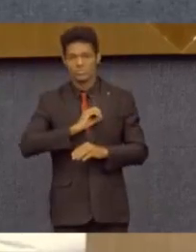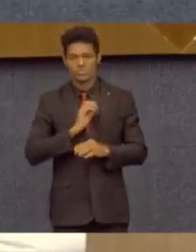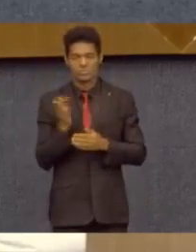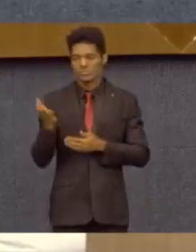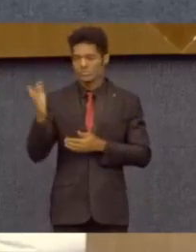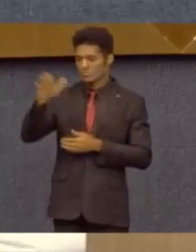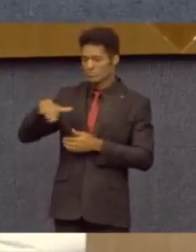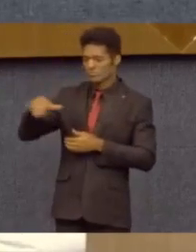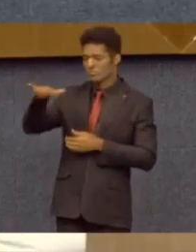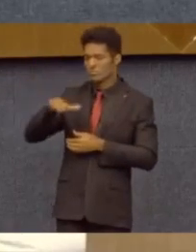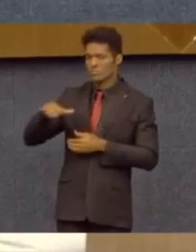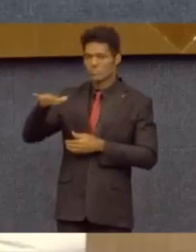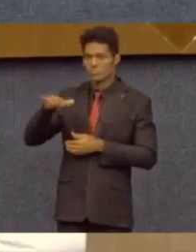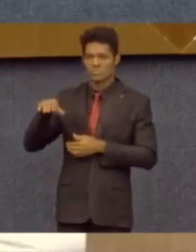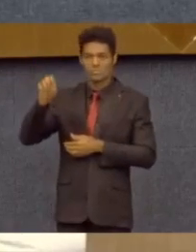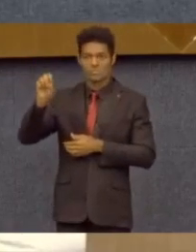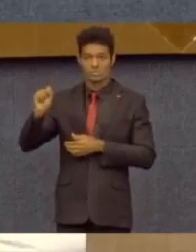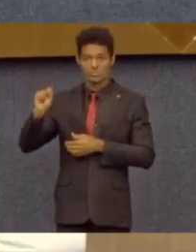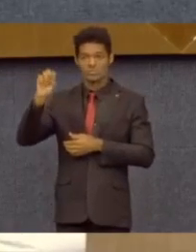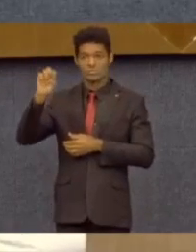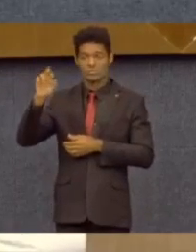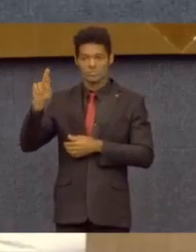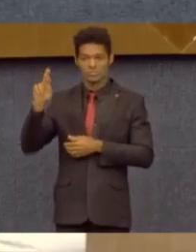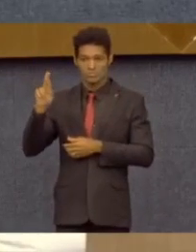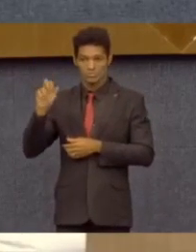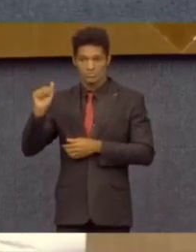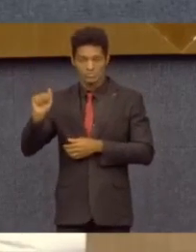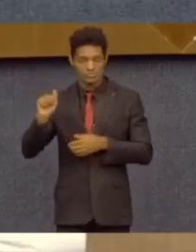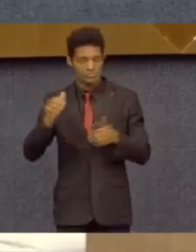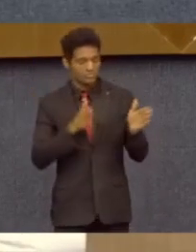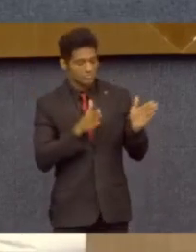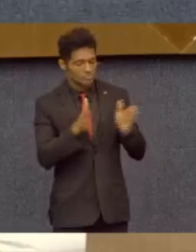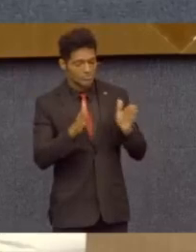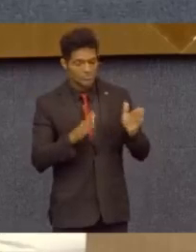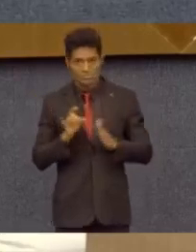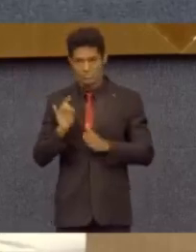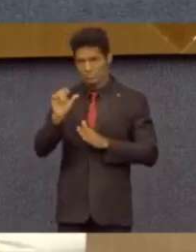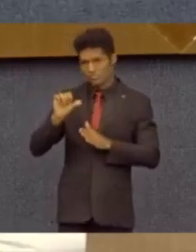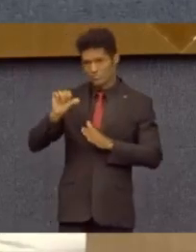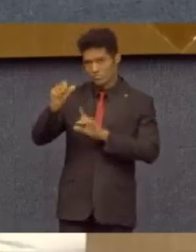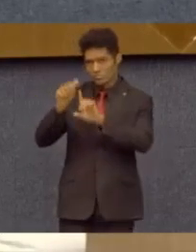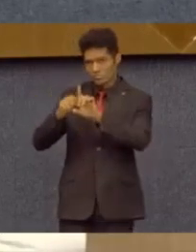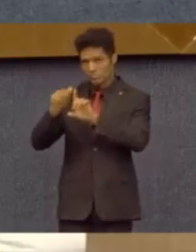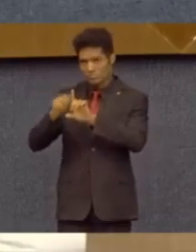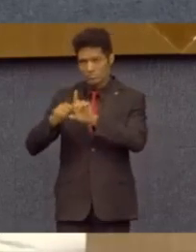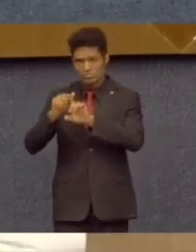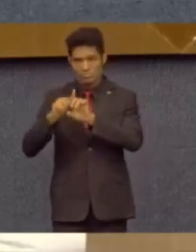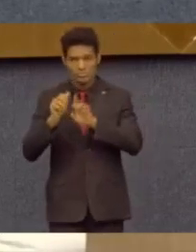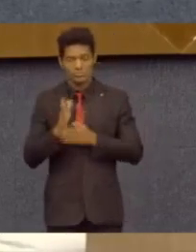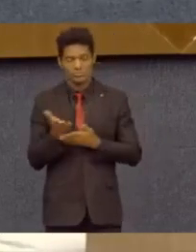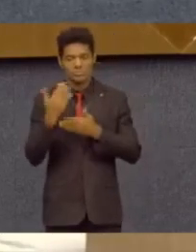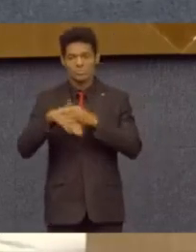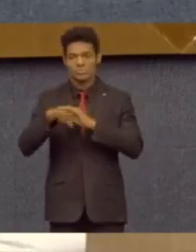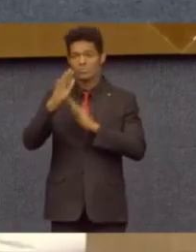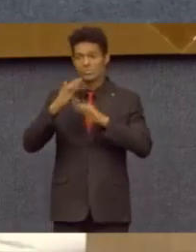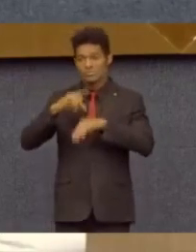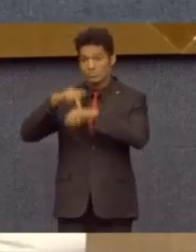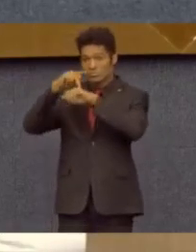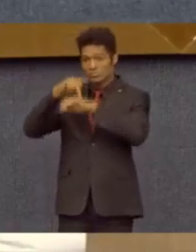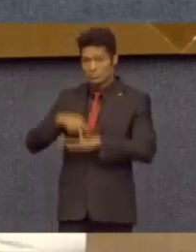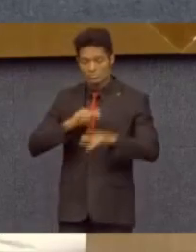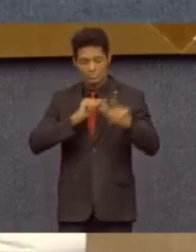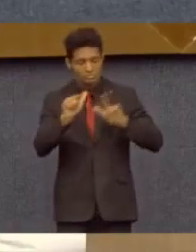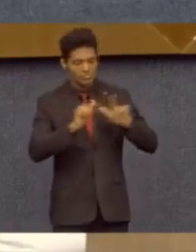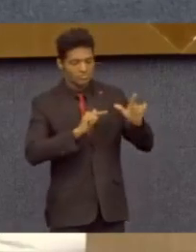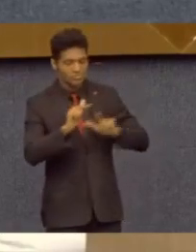de 9 meses, à frente da paróquia, o impacto de seu trabalho é notável. A paróquia